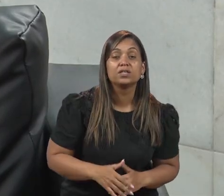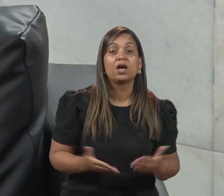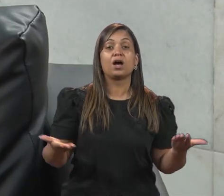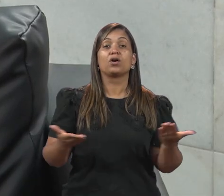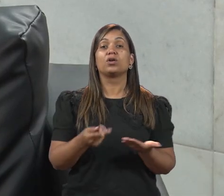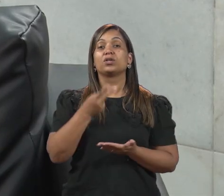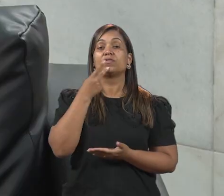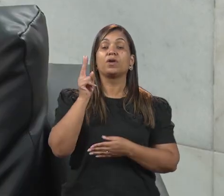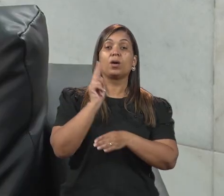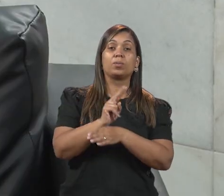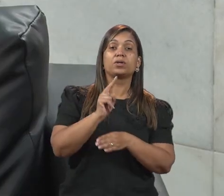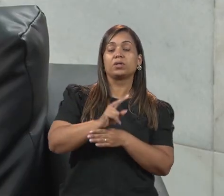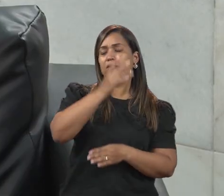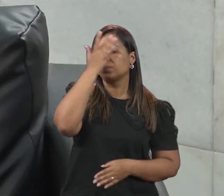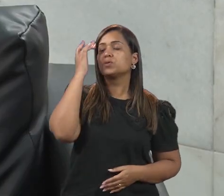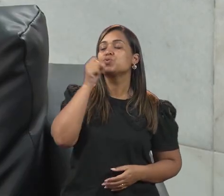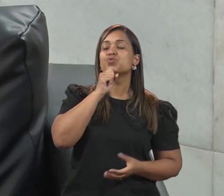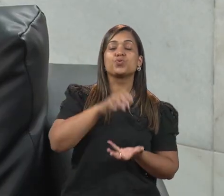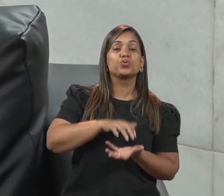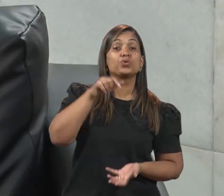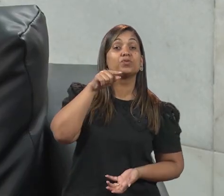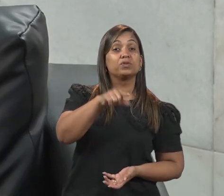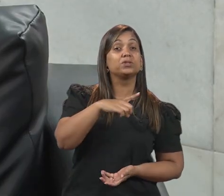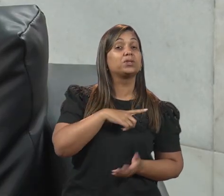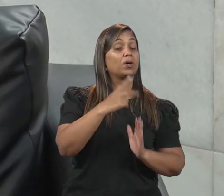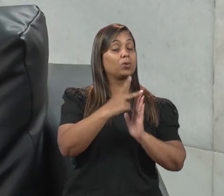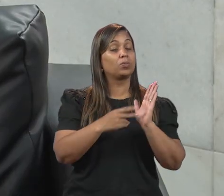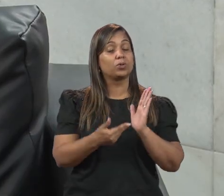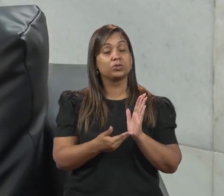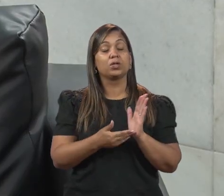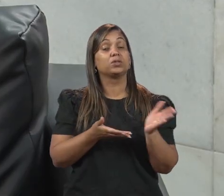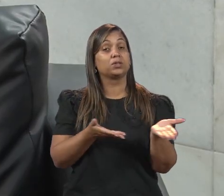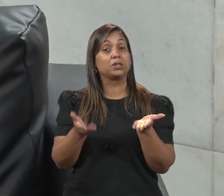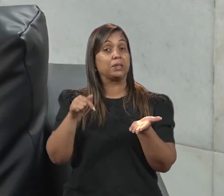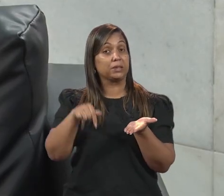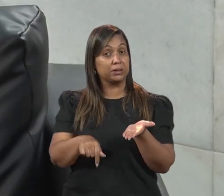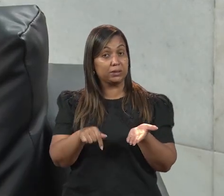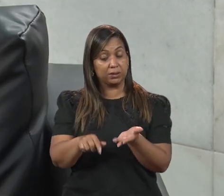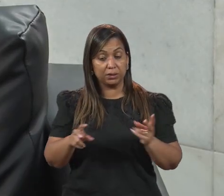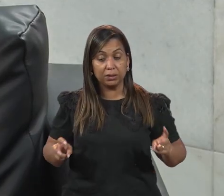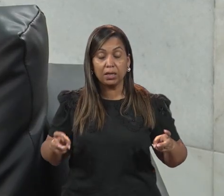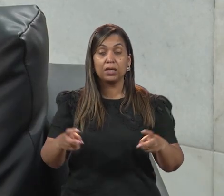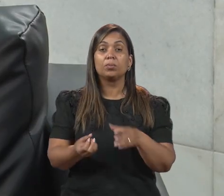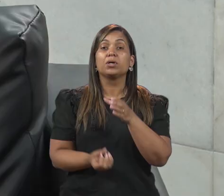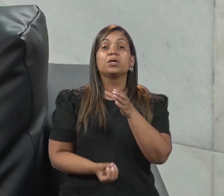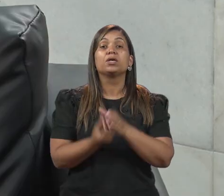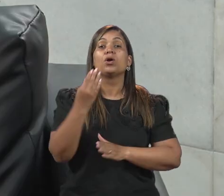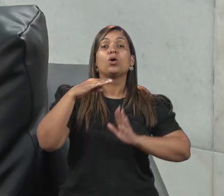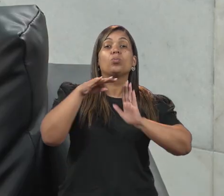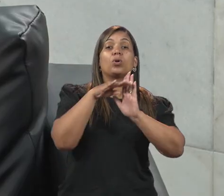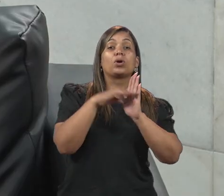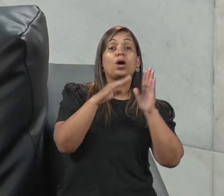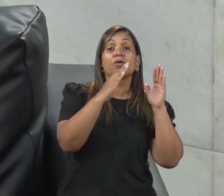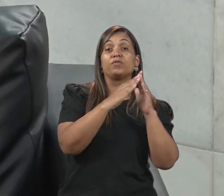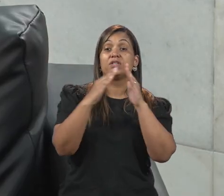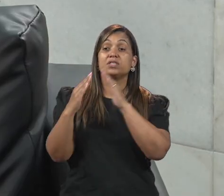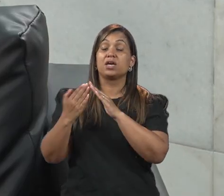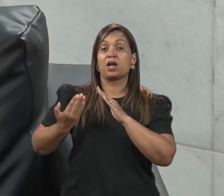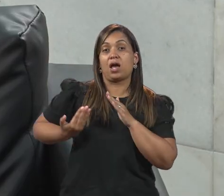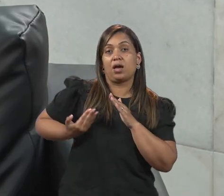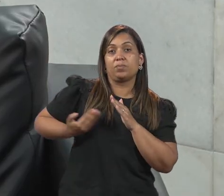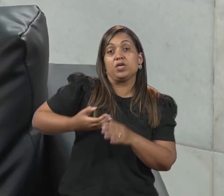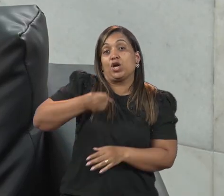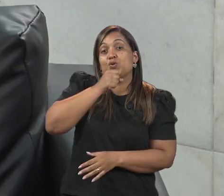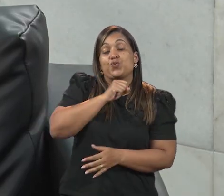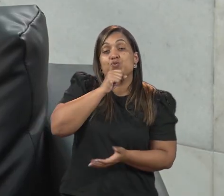de proteção à pessoa idosa. O senhor tem um projeto que está tramitando aqui na casa que cria o programa Vizinhança Amiga